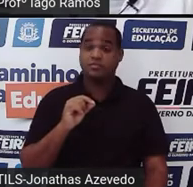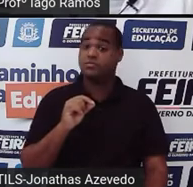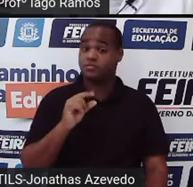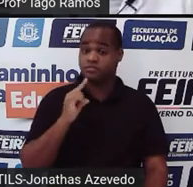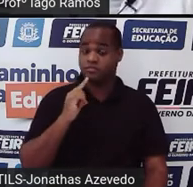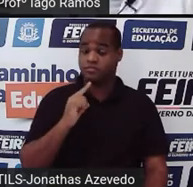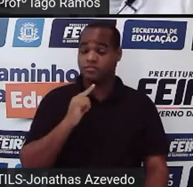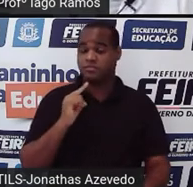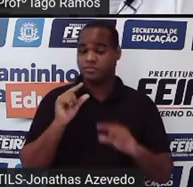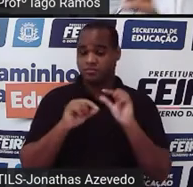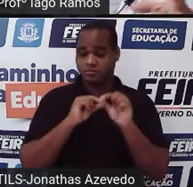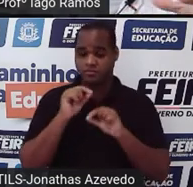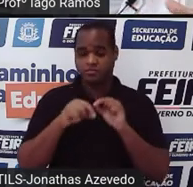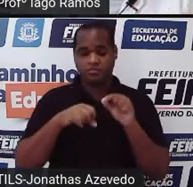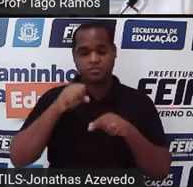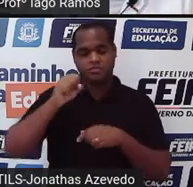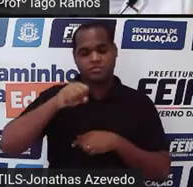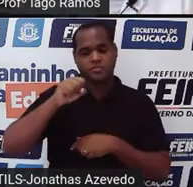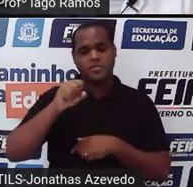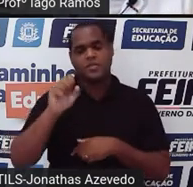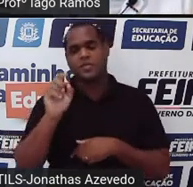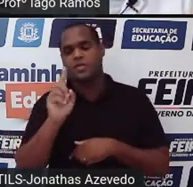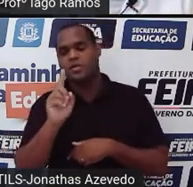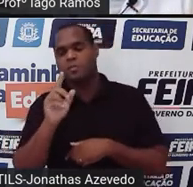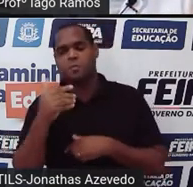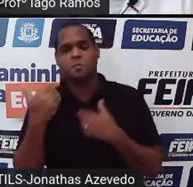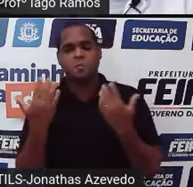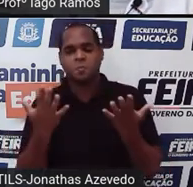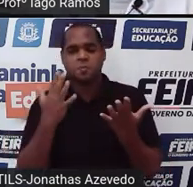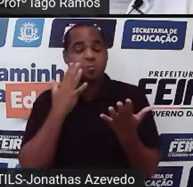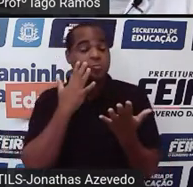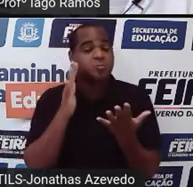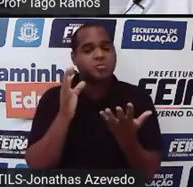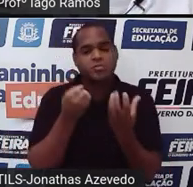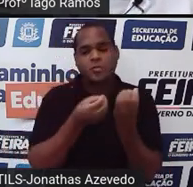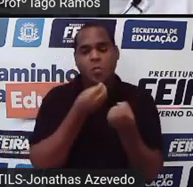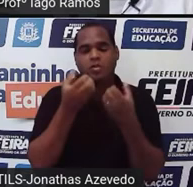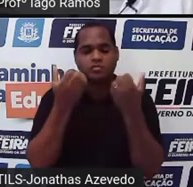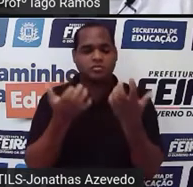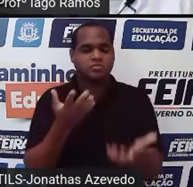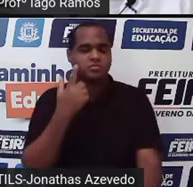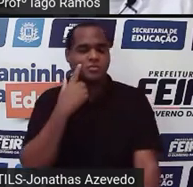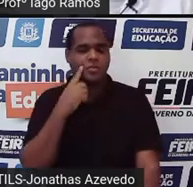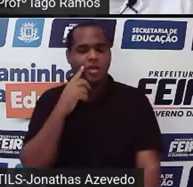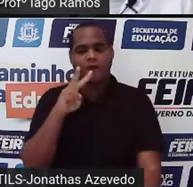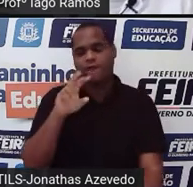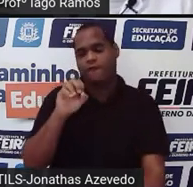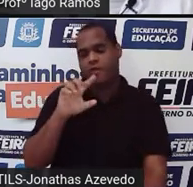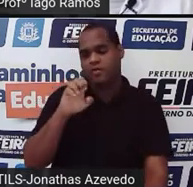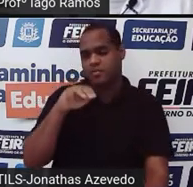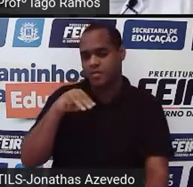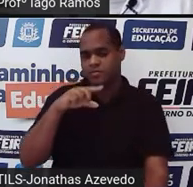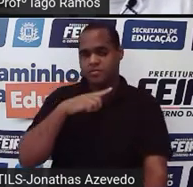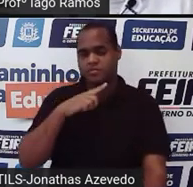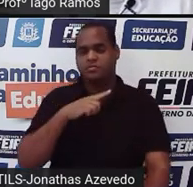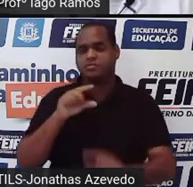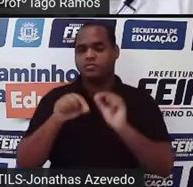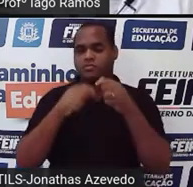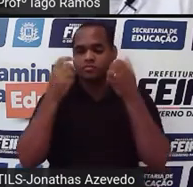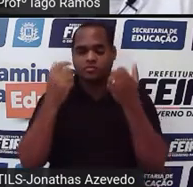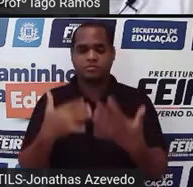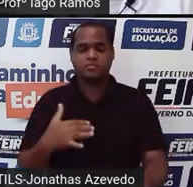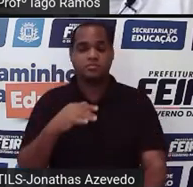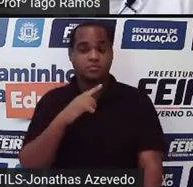paralelepípedo e esse paralelepípedo tivesse como volume à medida 24 certo